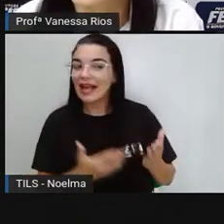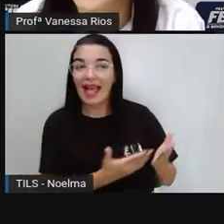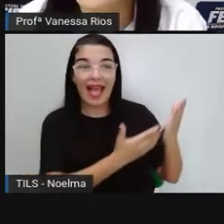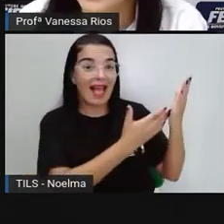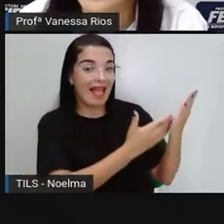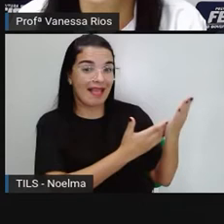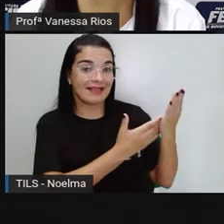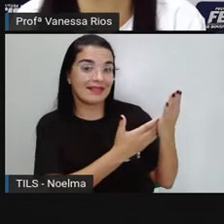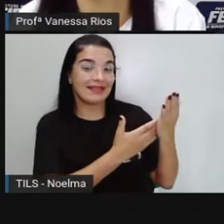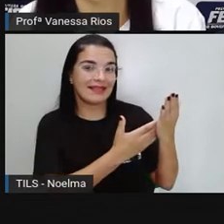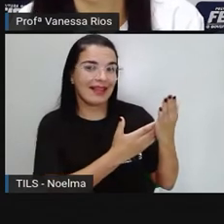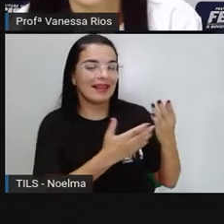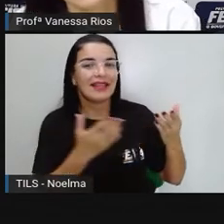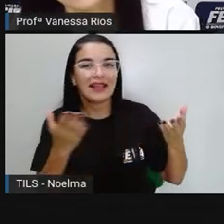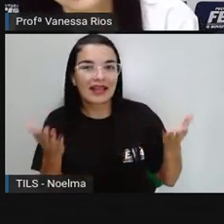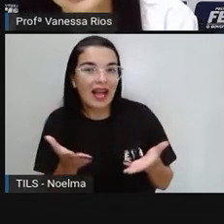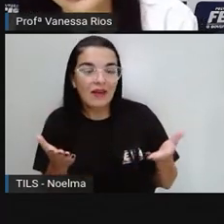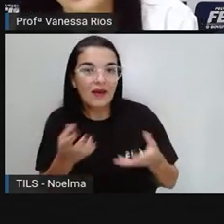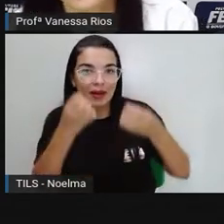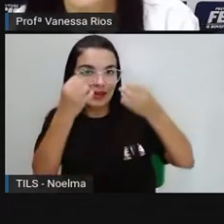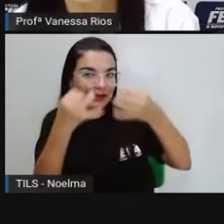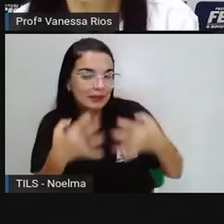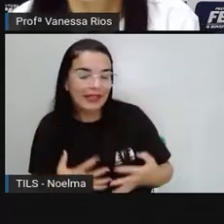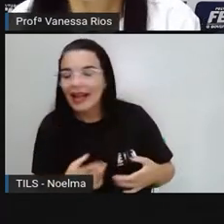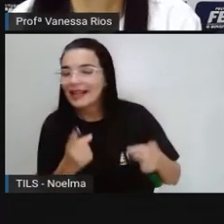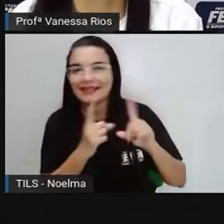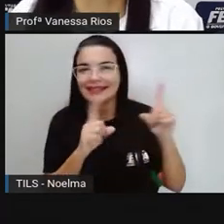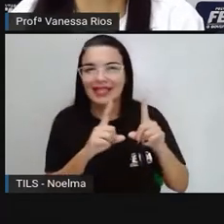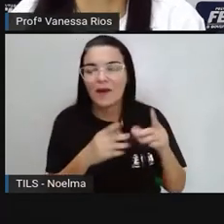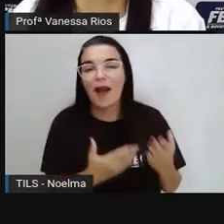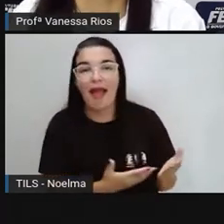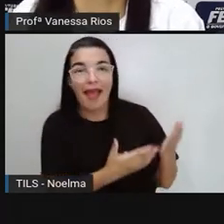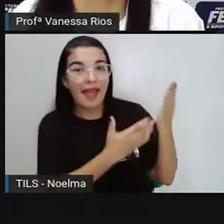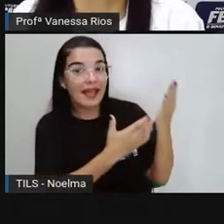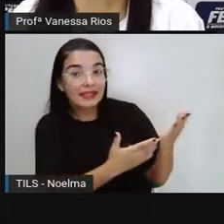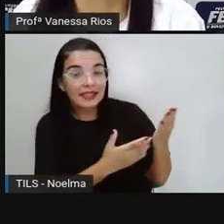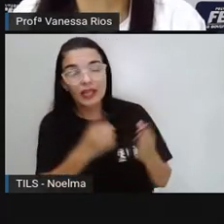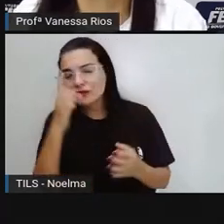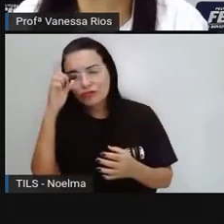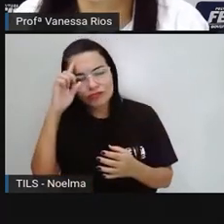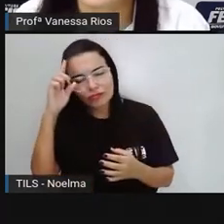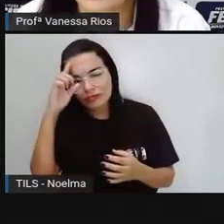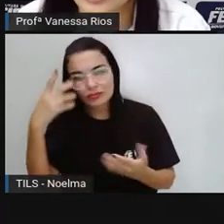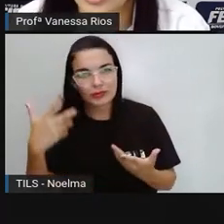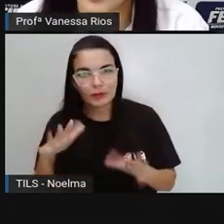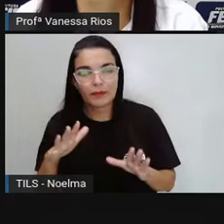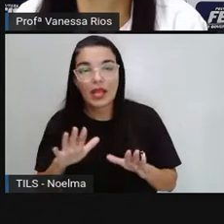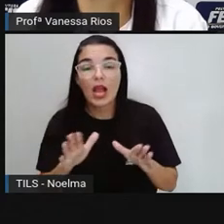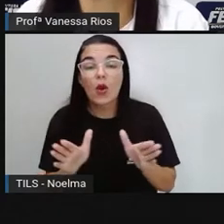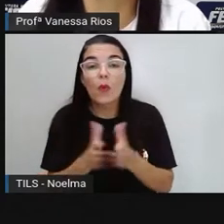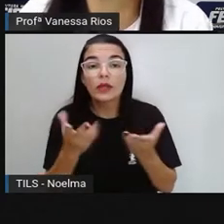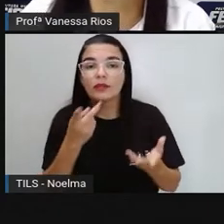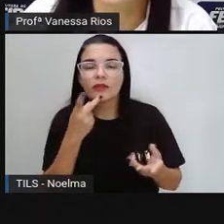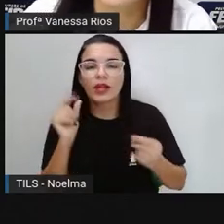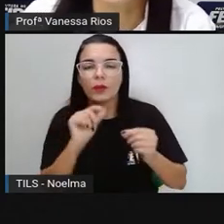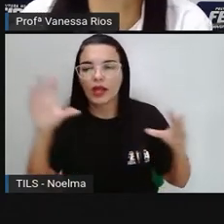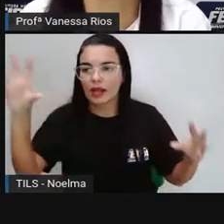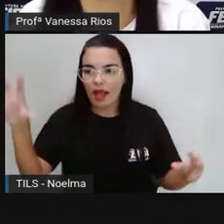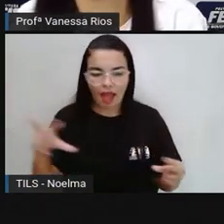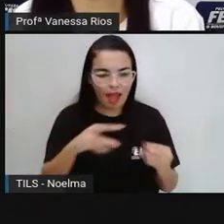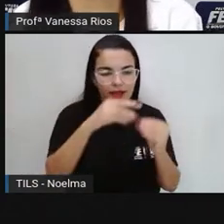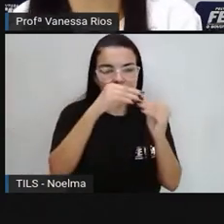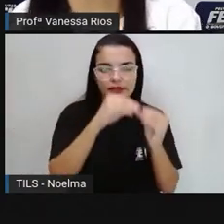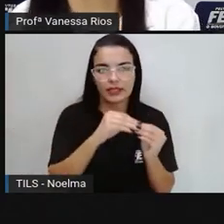que trata as resenhas críticas. Quando a gente fala de resenha crítica ou de resenha,